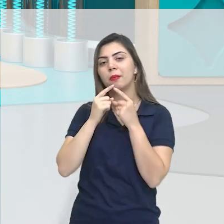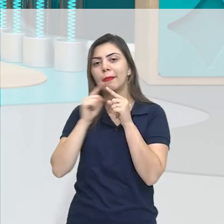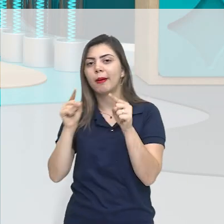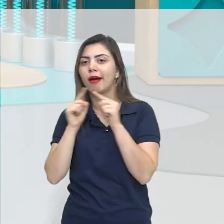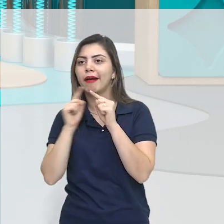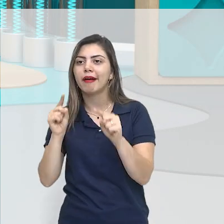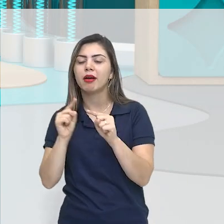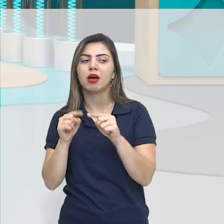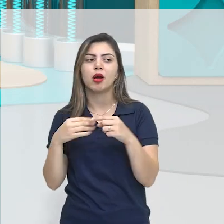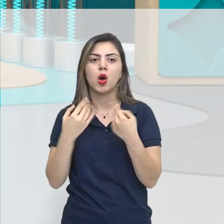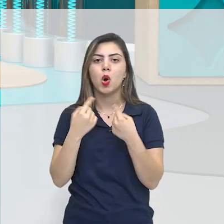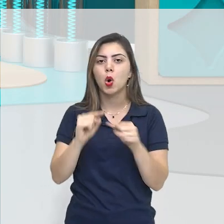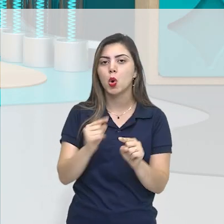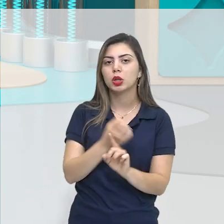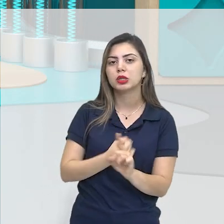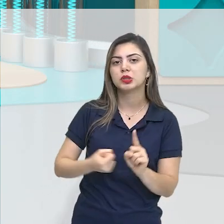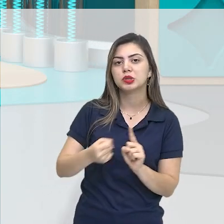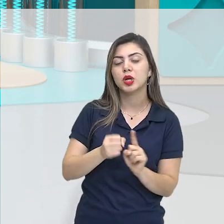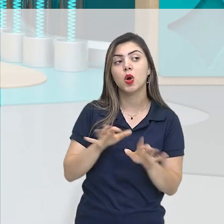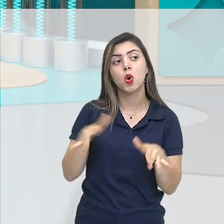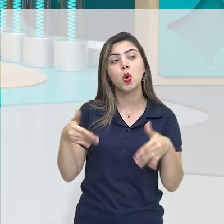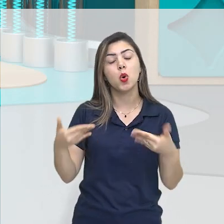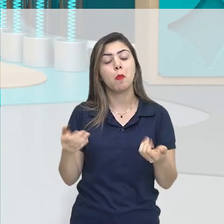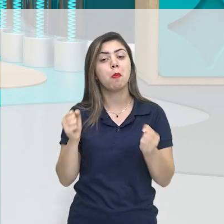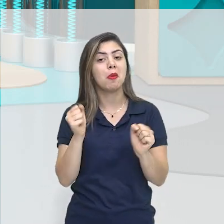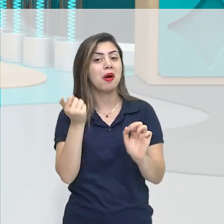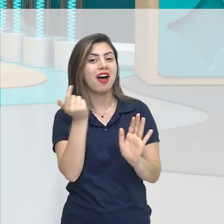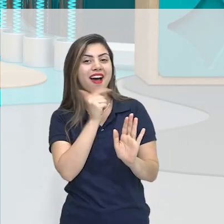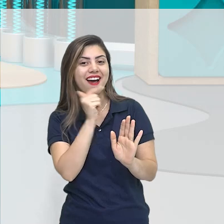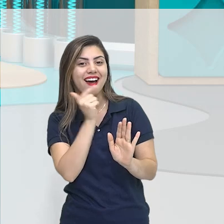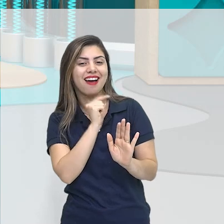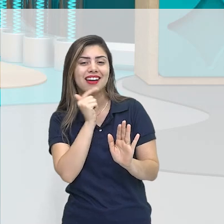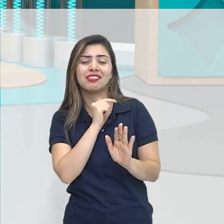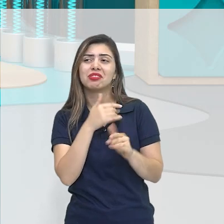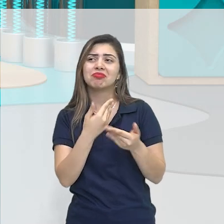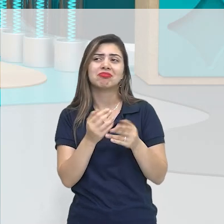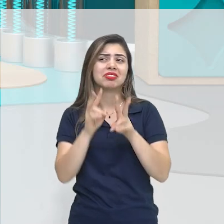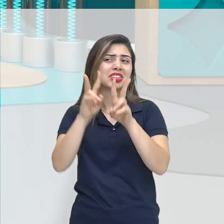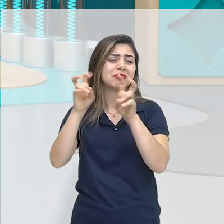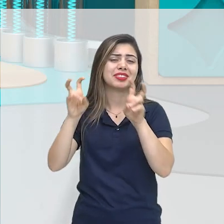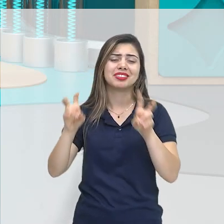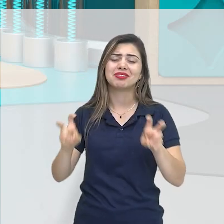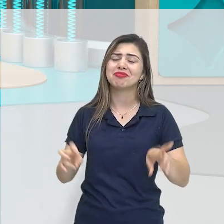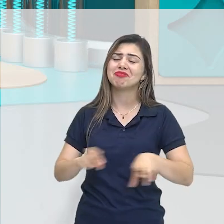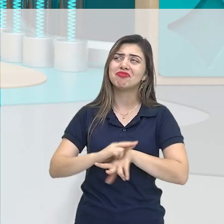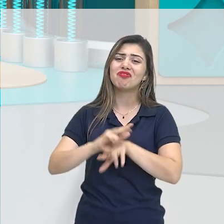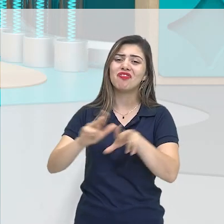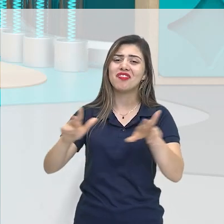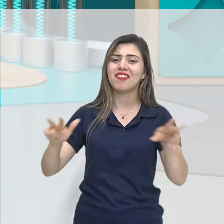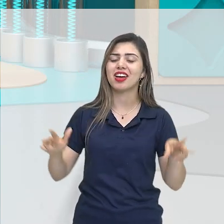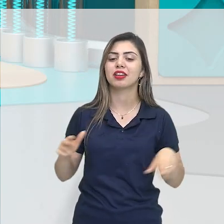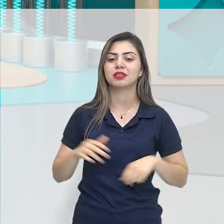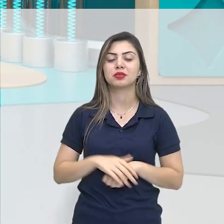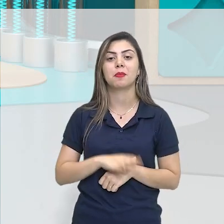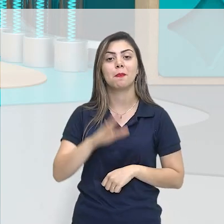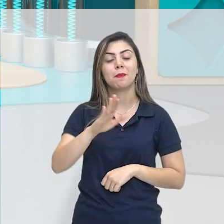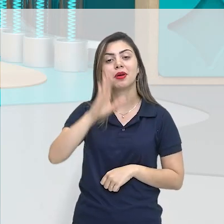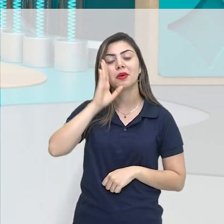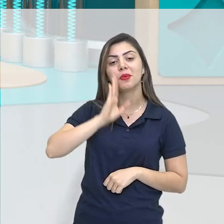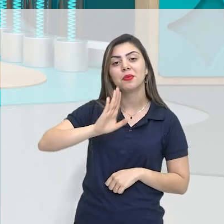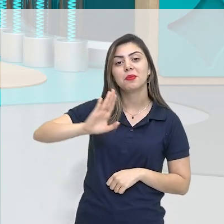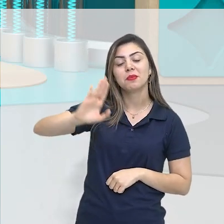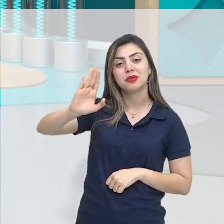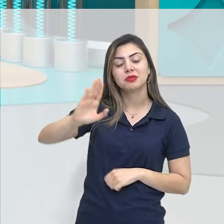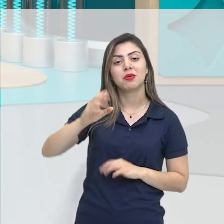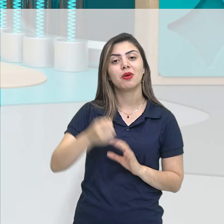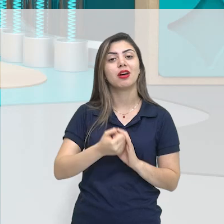ser também para gerar humor. Então, pode ser de vários temas. E aí,